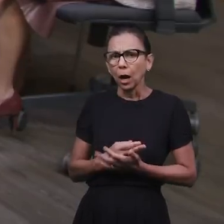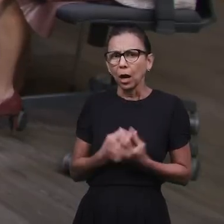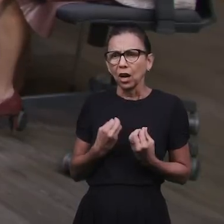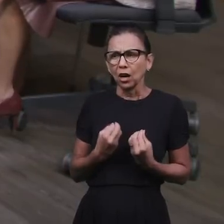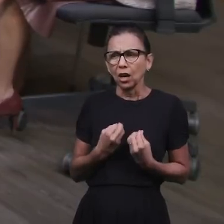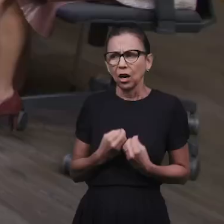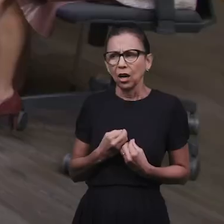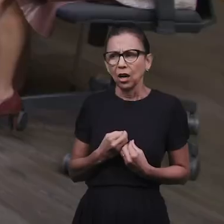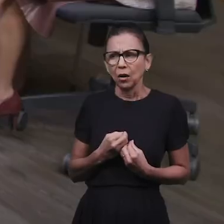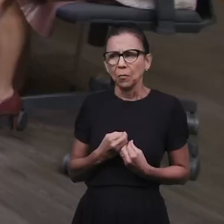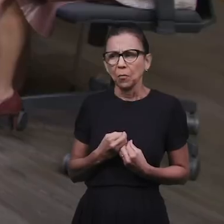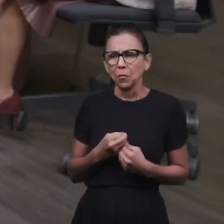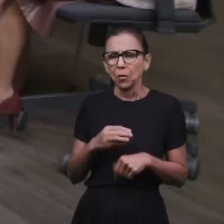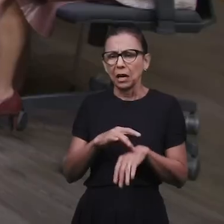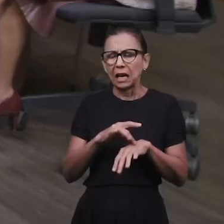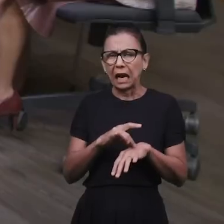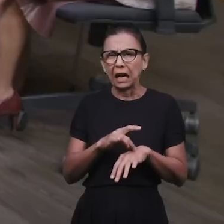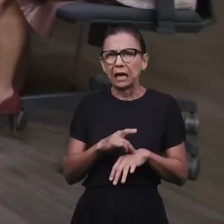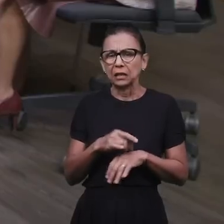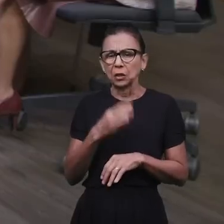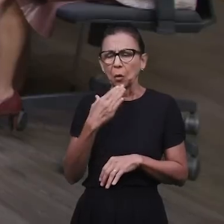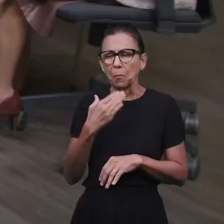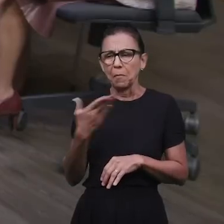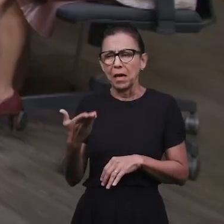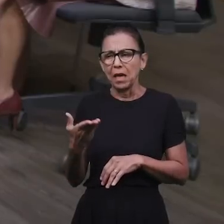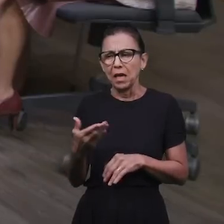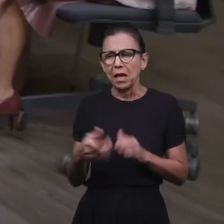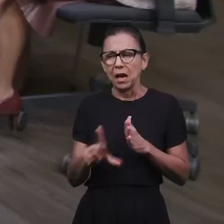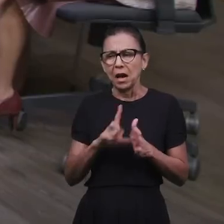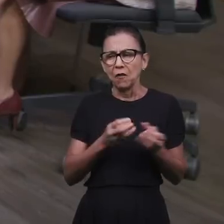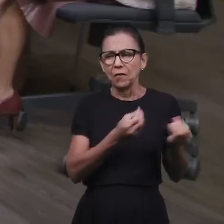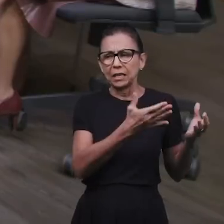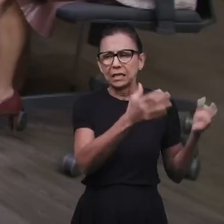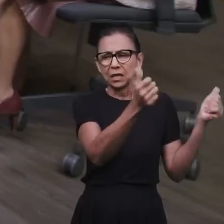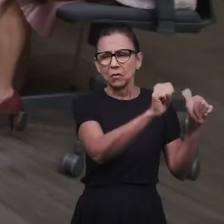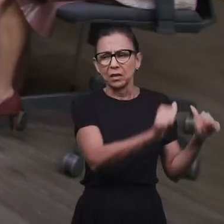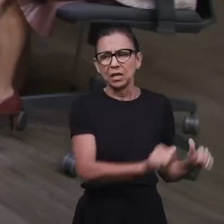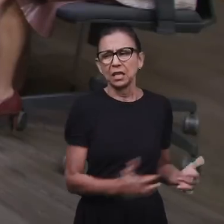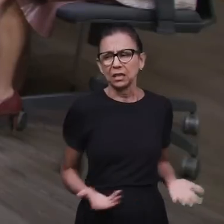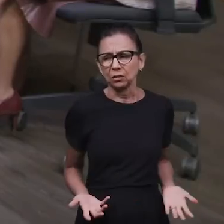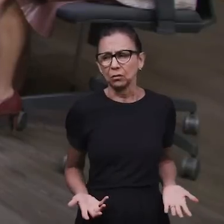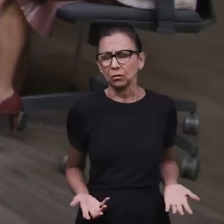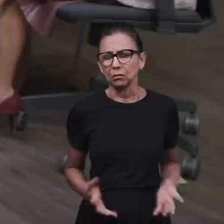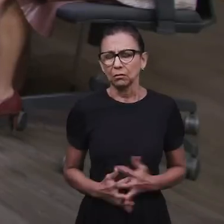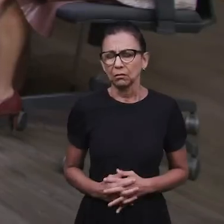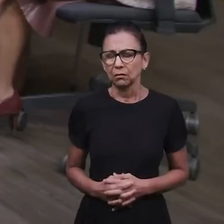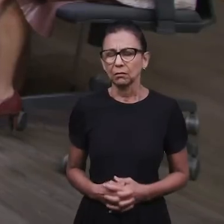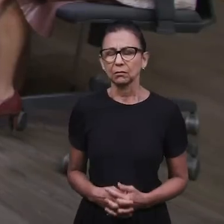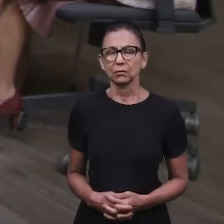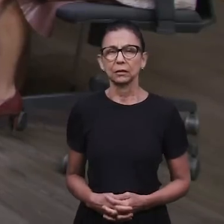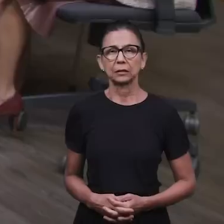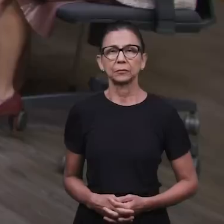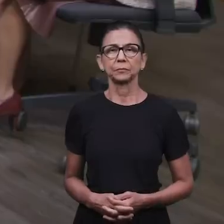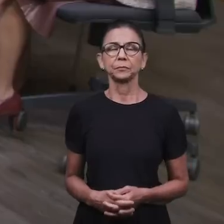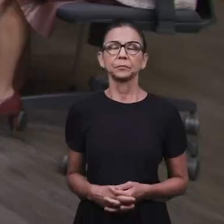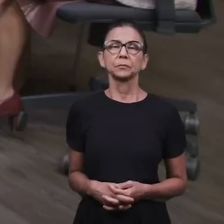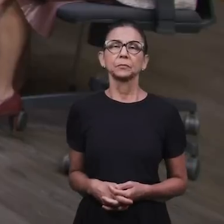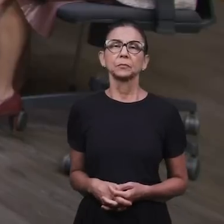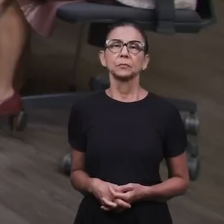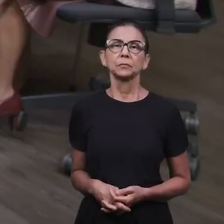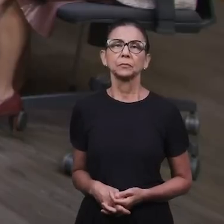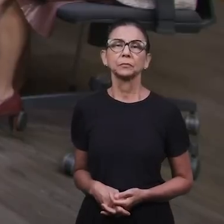caso concreto. Eu gosto dessa expressão do direito, caso concreto. Então, para trazer o caso concreto ali da igreja de